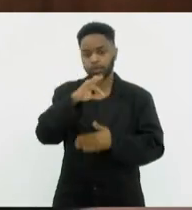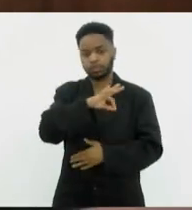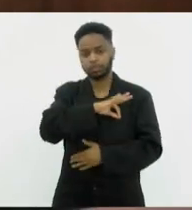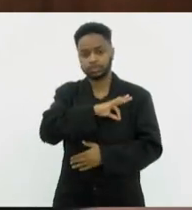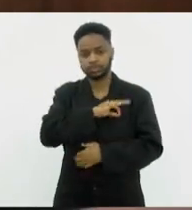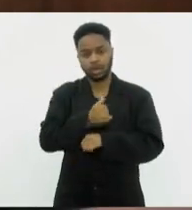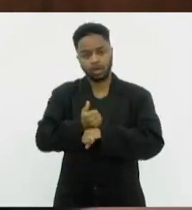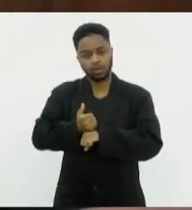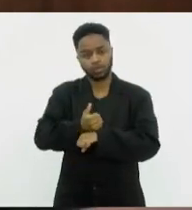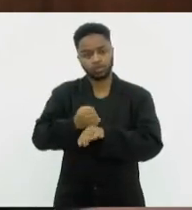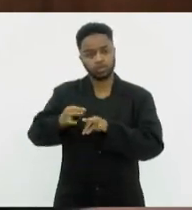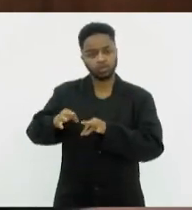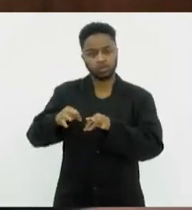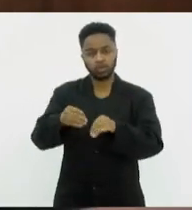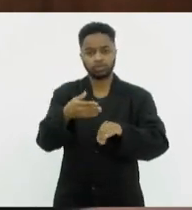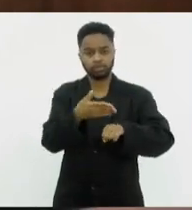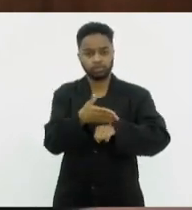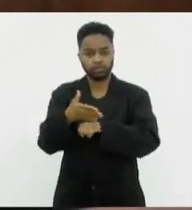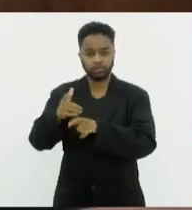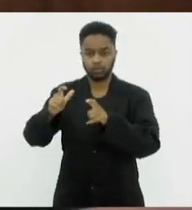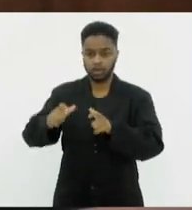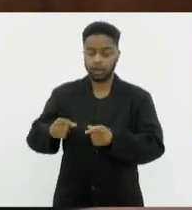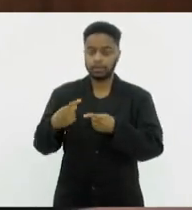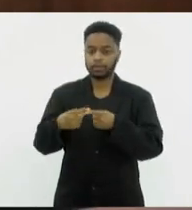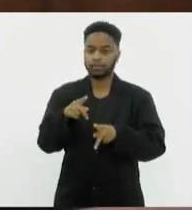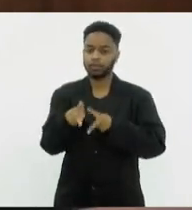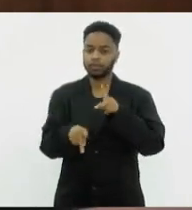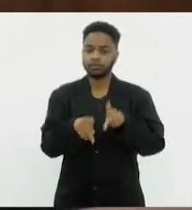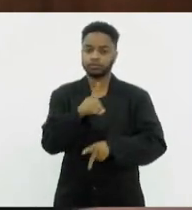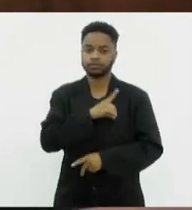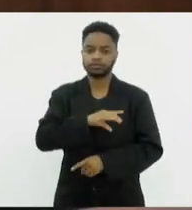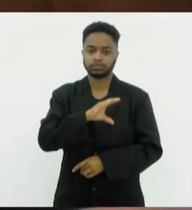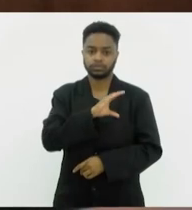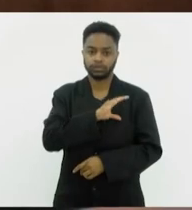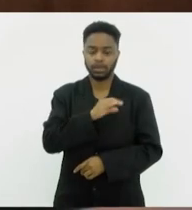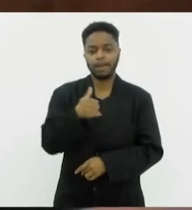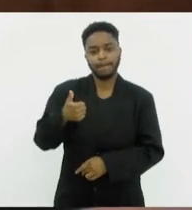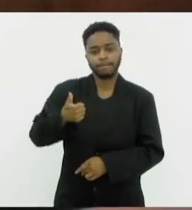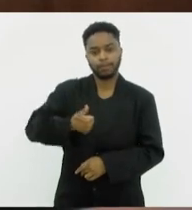operação. A população de Duque de Caxias, senhor presidente, do